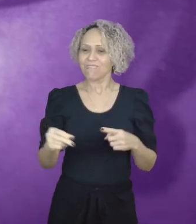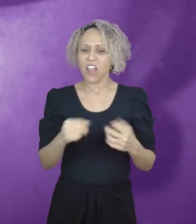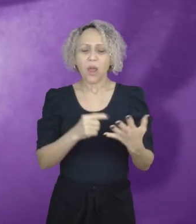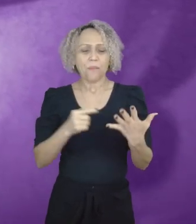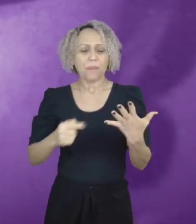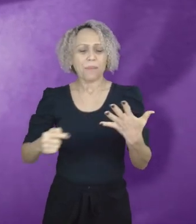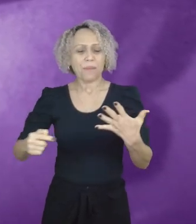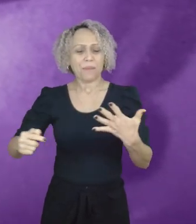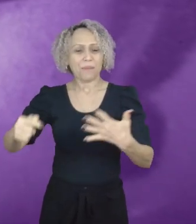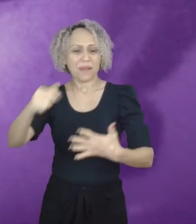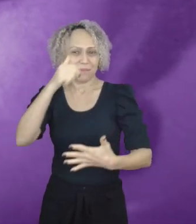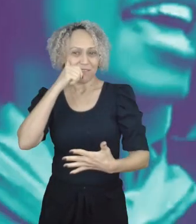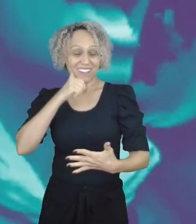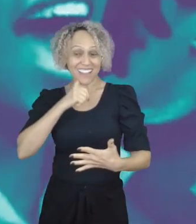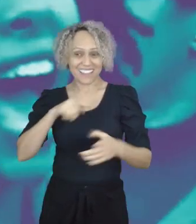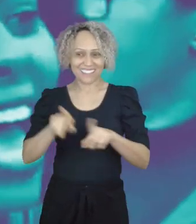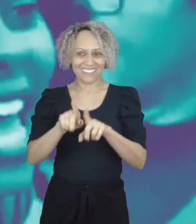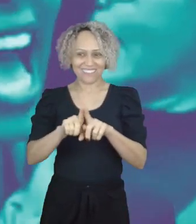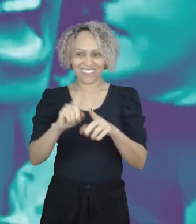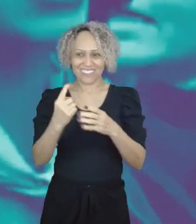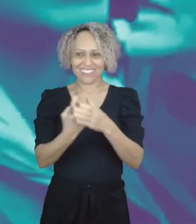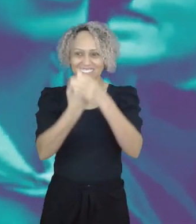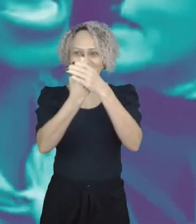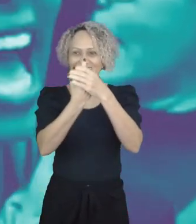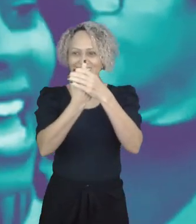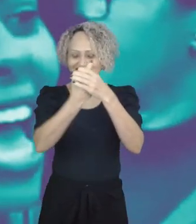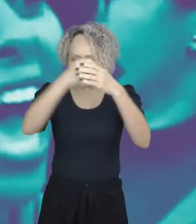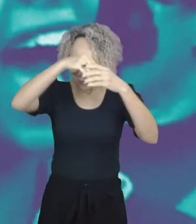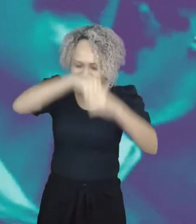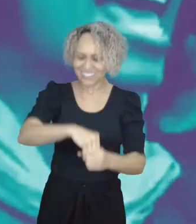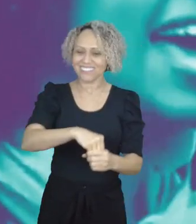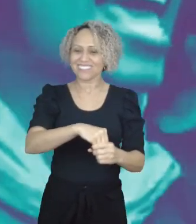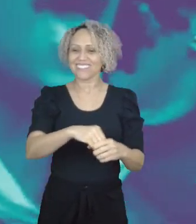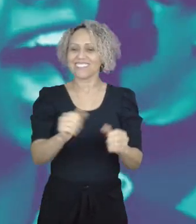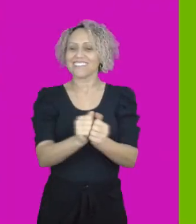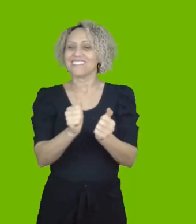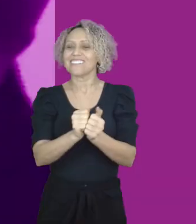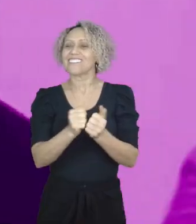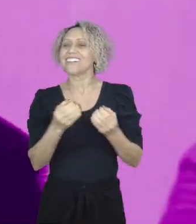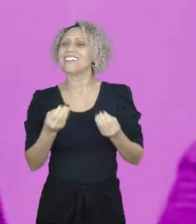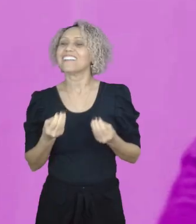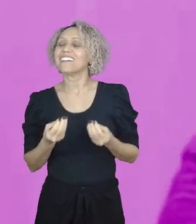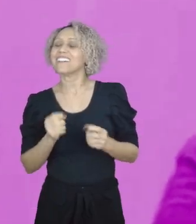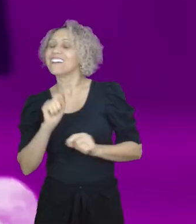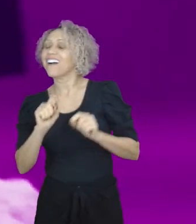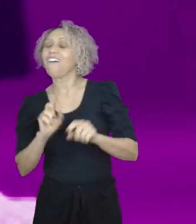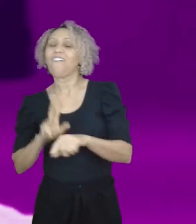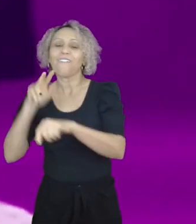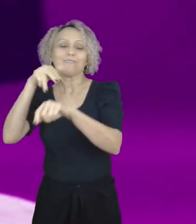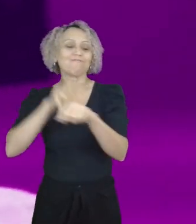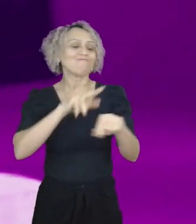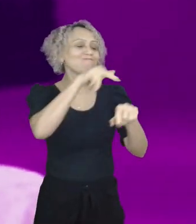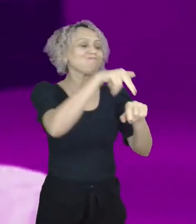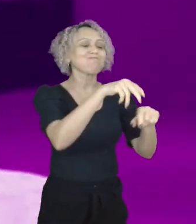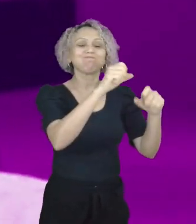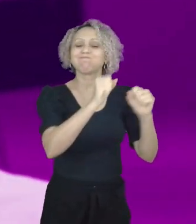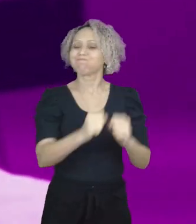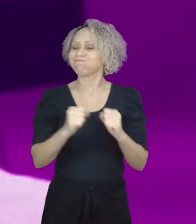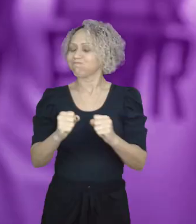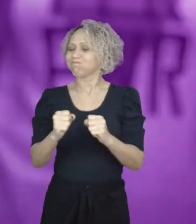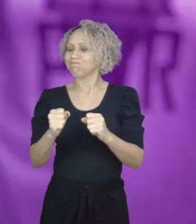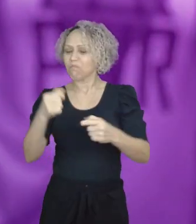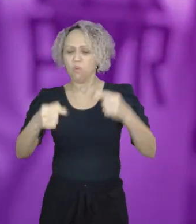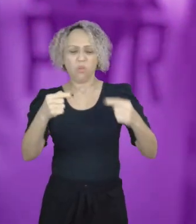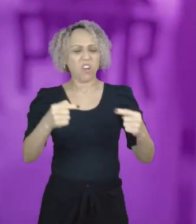Eu sou uma delas, são elas por elas, ocupando os espaços de